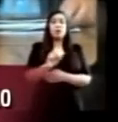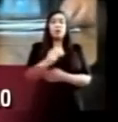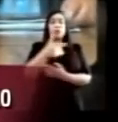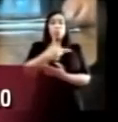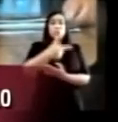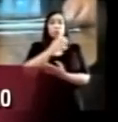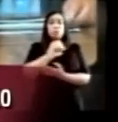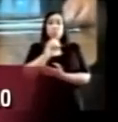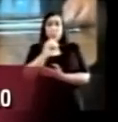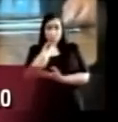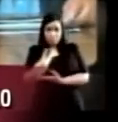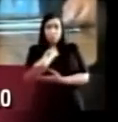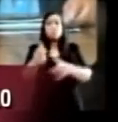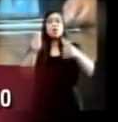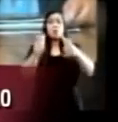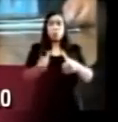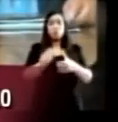enfermarias.